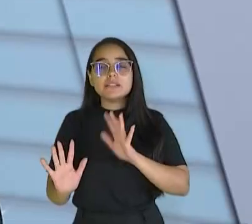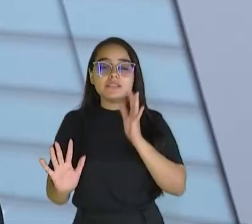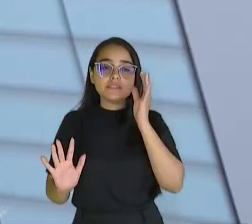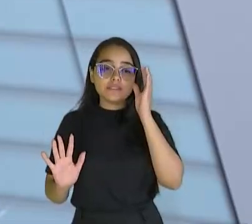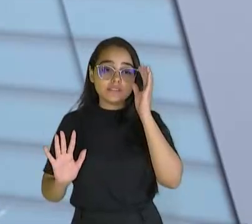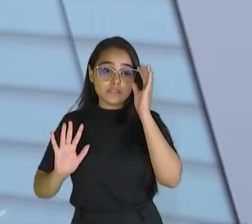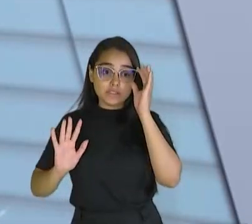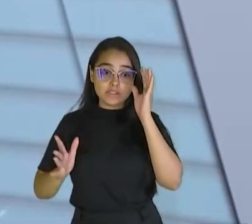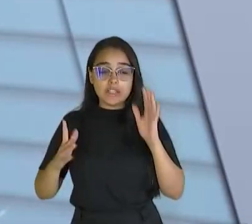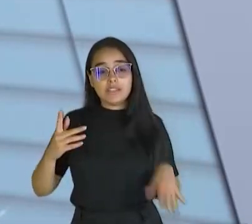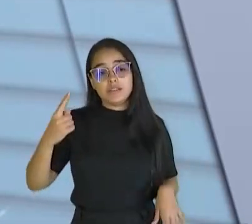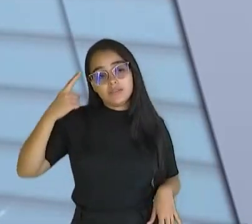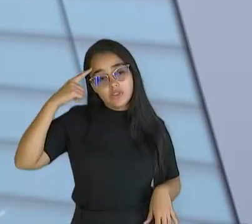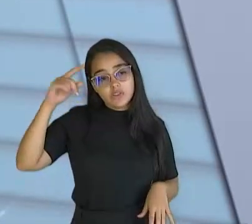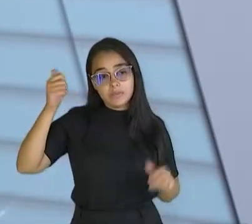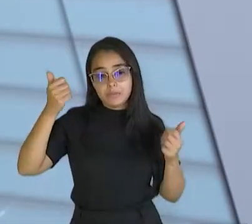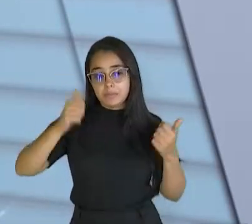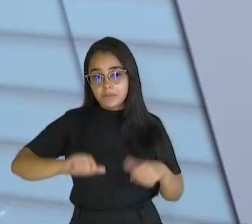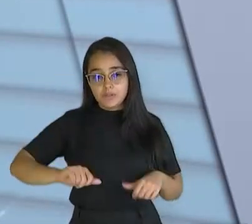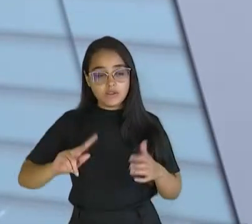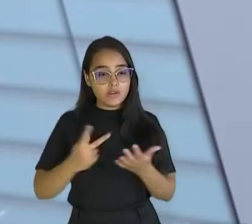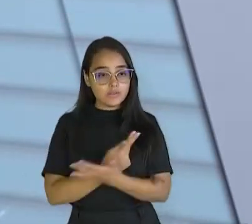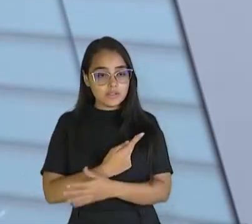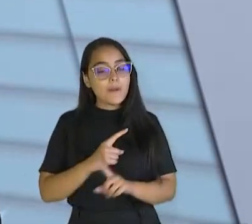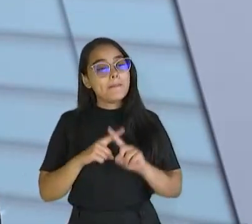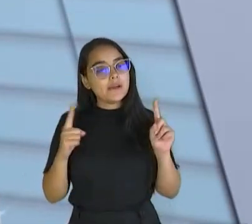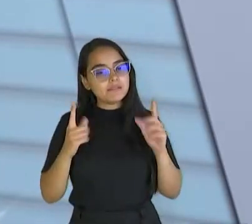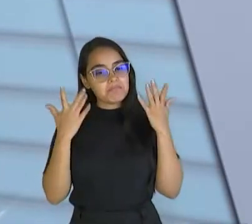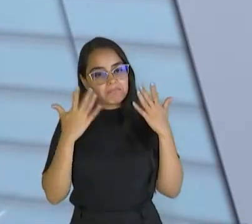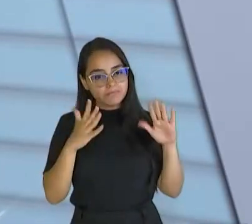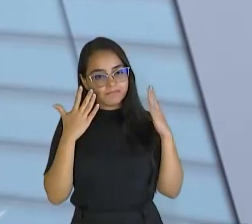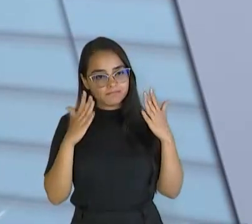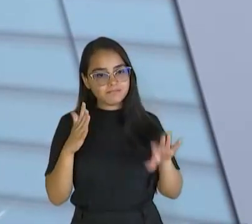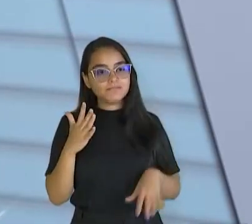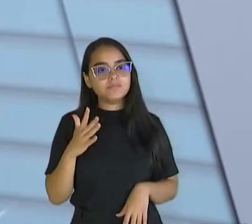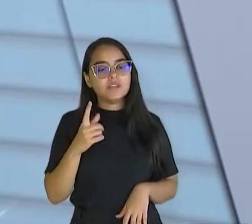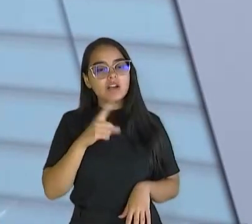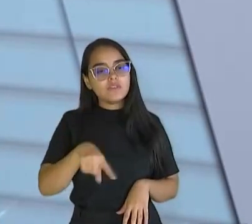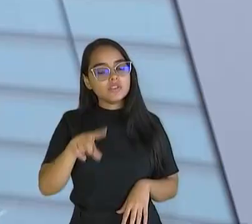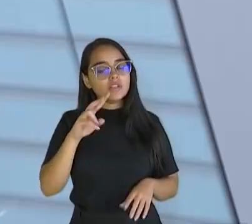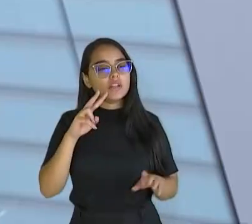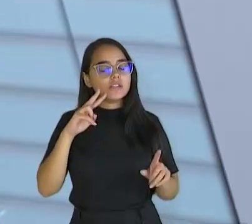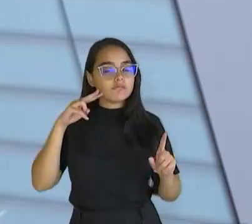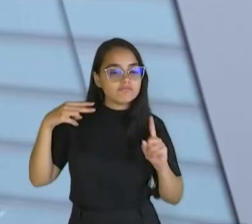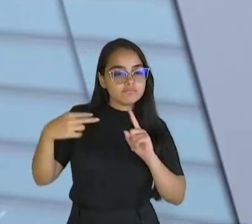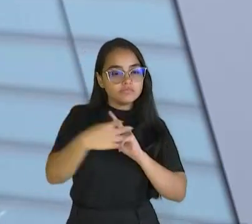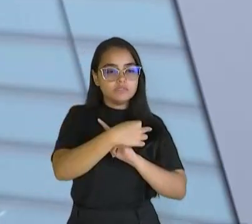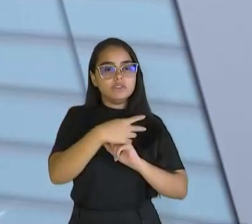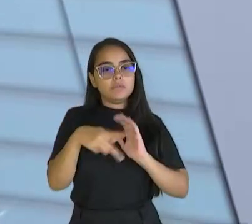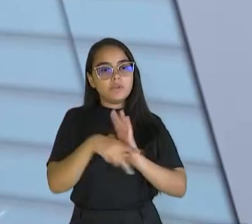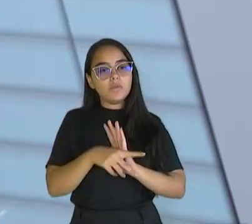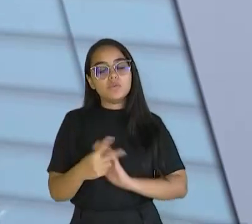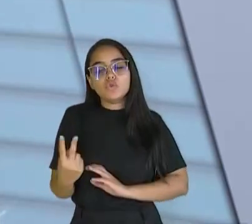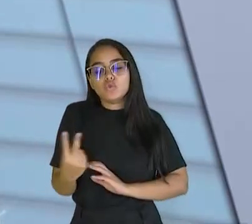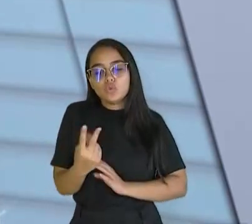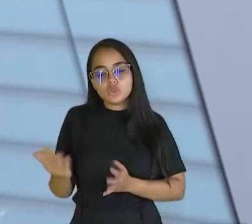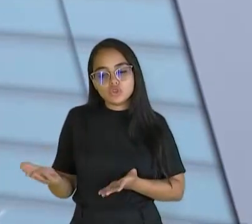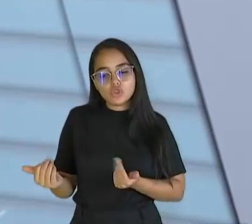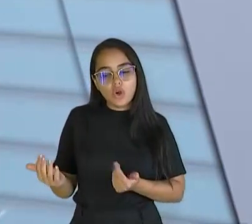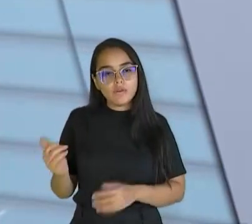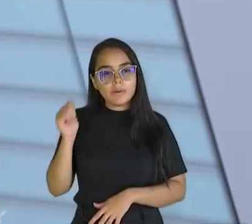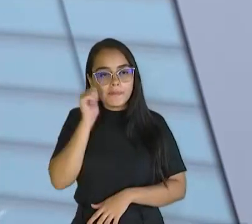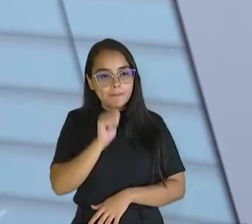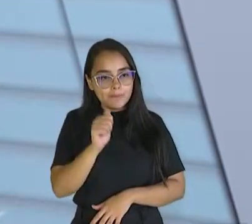Já teve dias piores na Caixa Estudante. Então, parabéns a vocês, essa visão que vocês estão trazendo. Duas jovens, duas